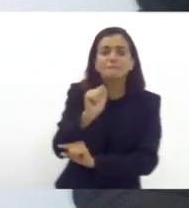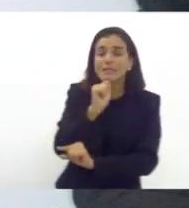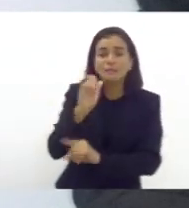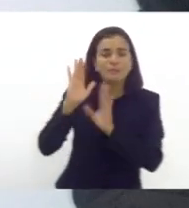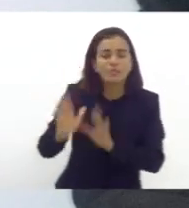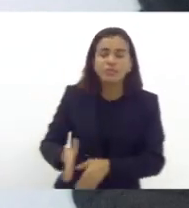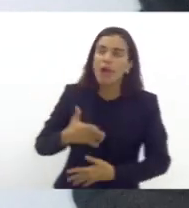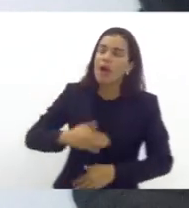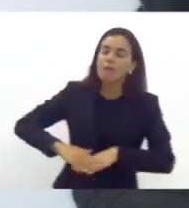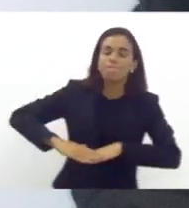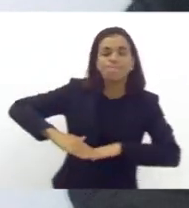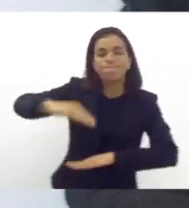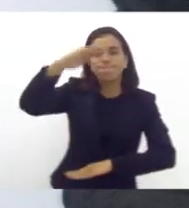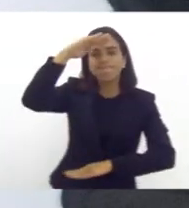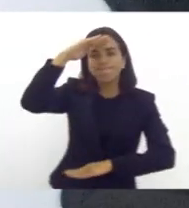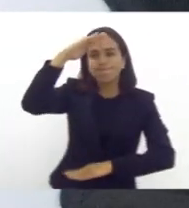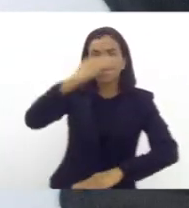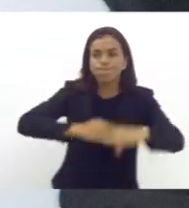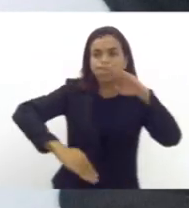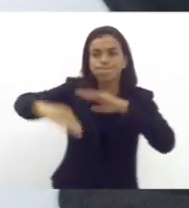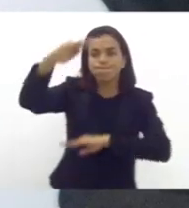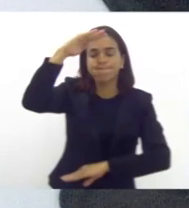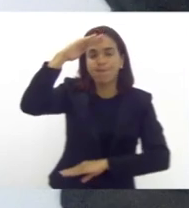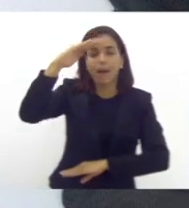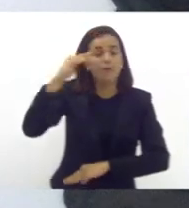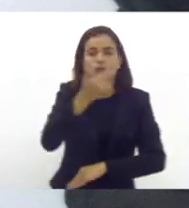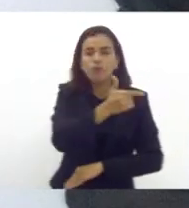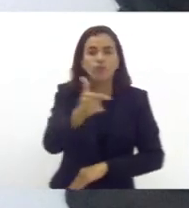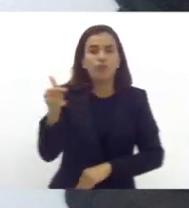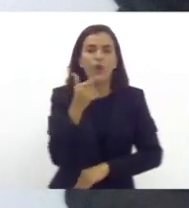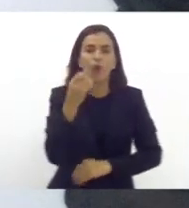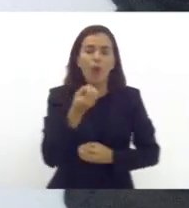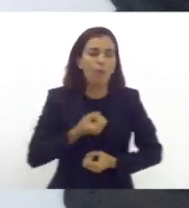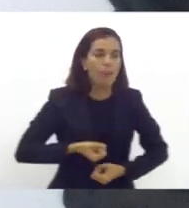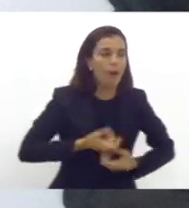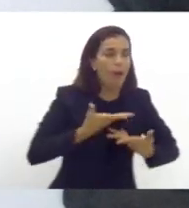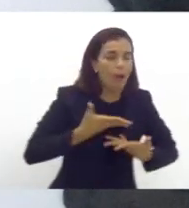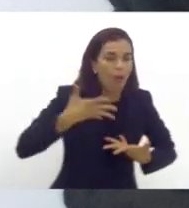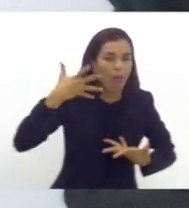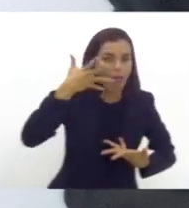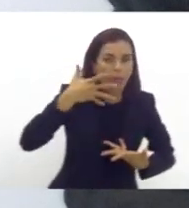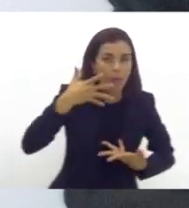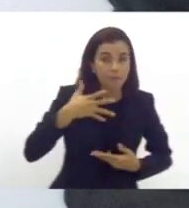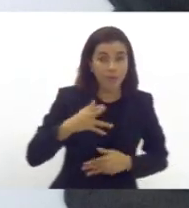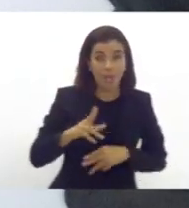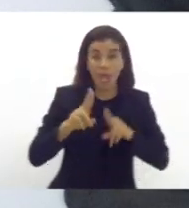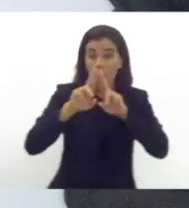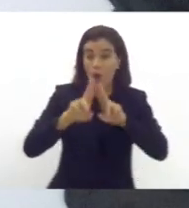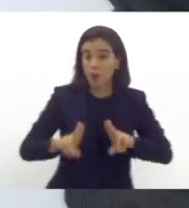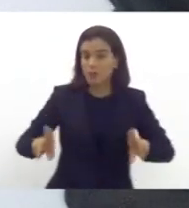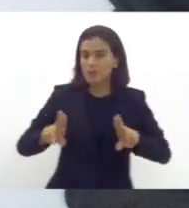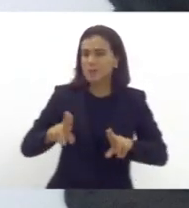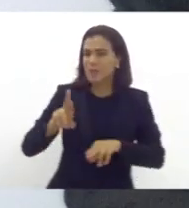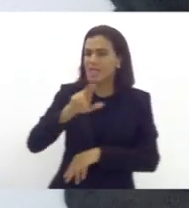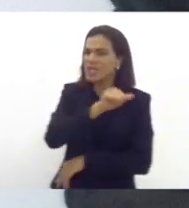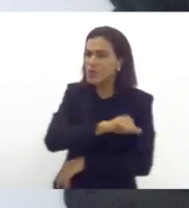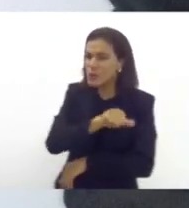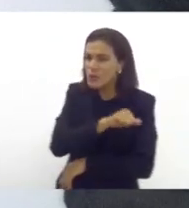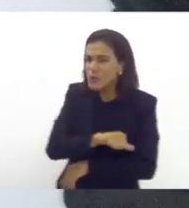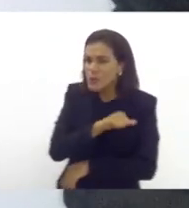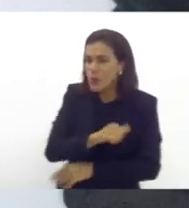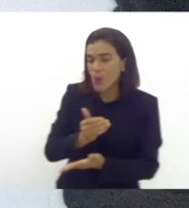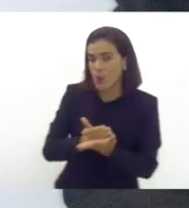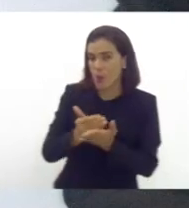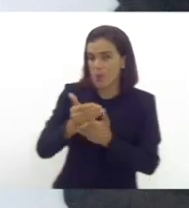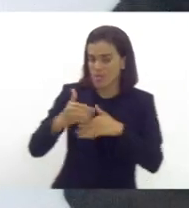mães já cansaram eu acho que as mães não tem nem mais garganta para poder falar o que a Unimed Rio tá fazendo que a Unimed Rio